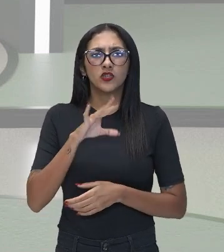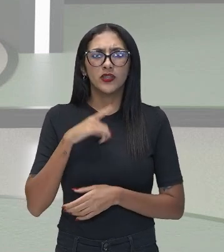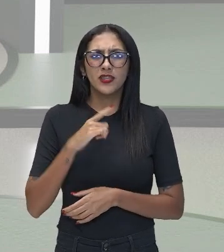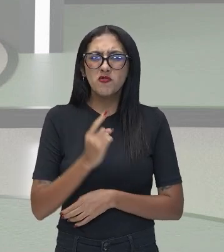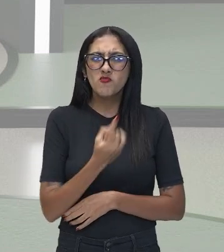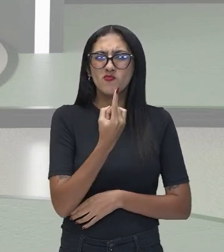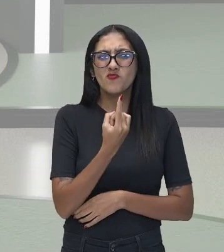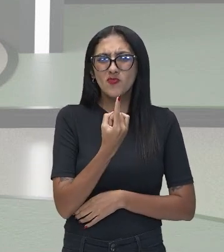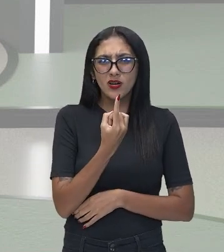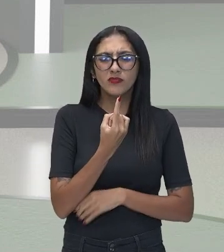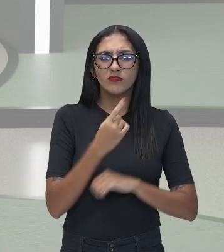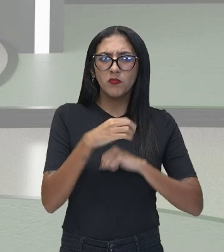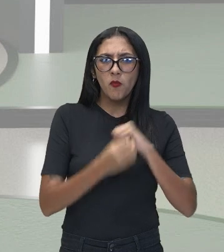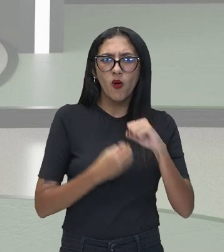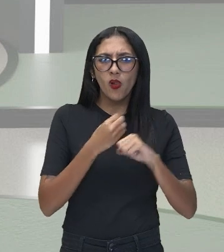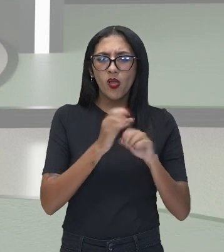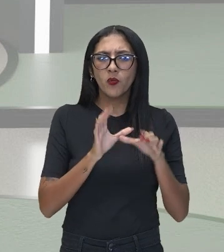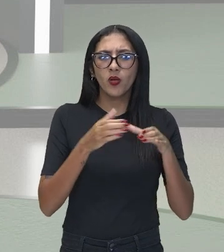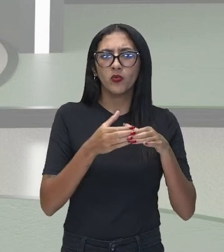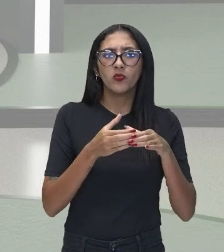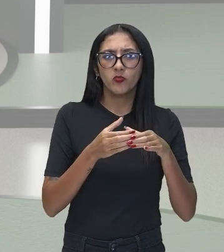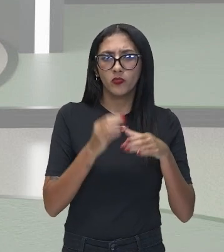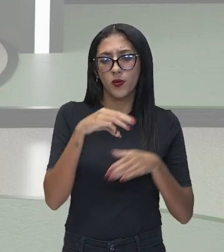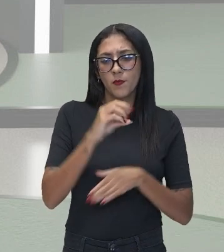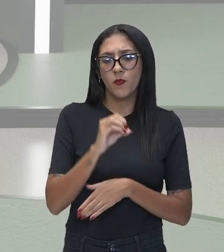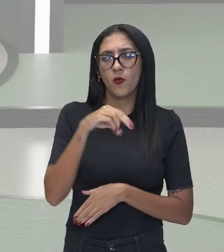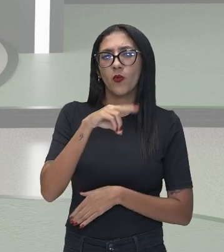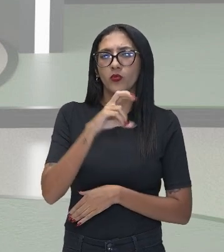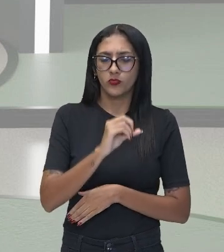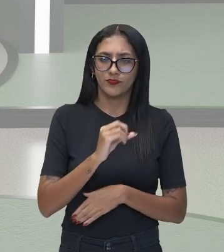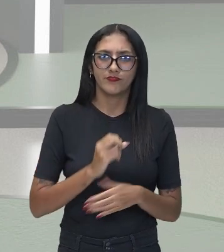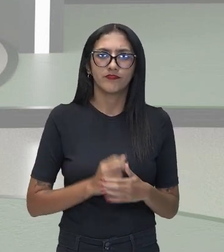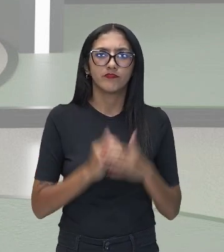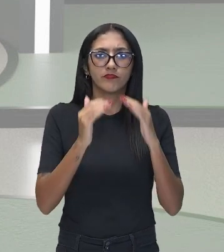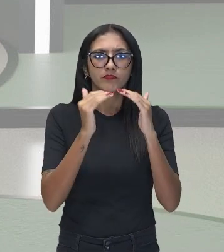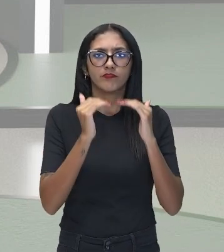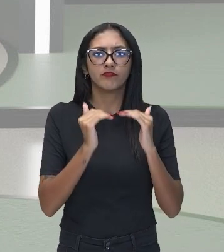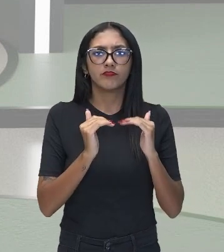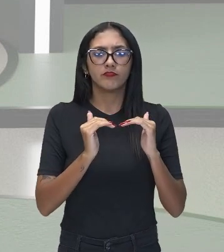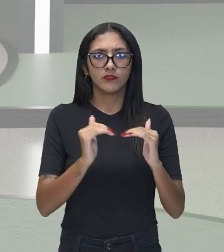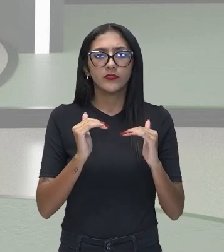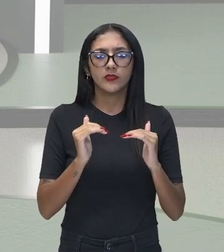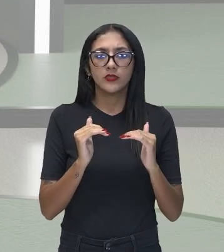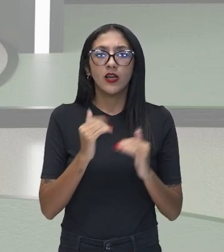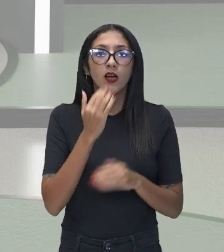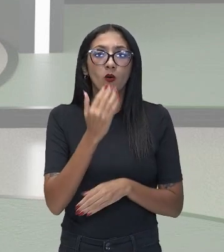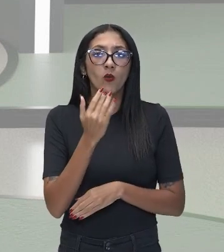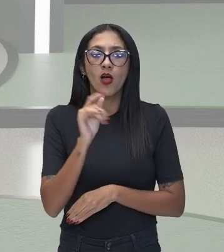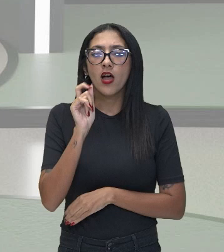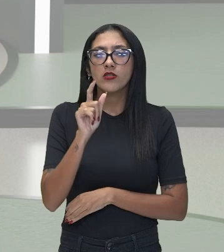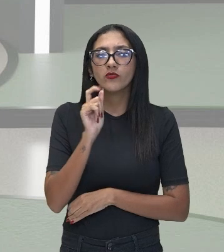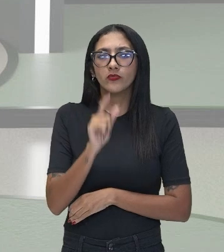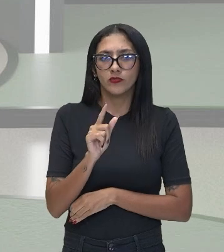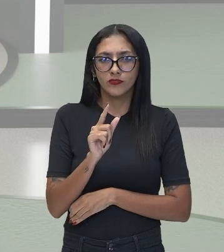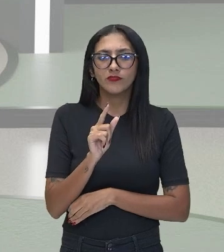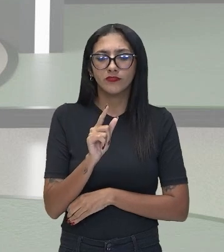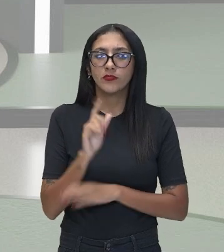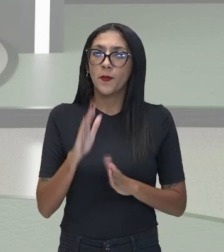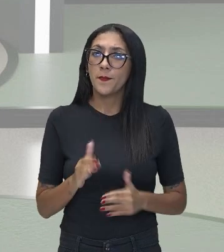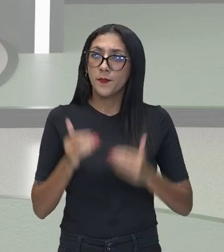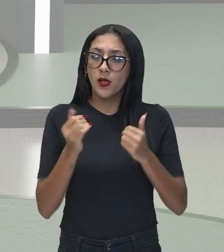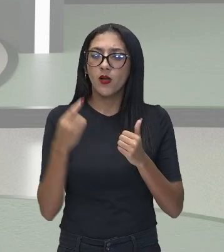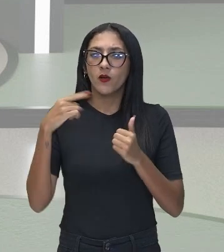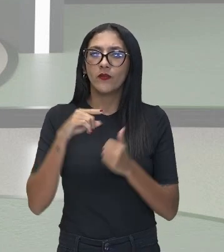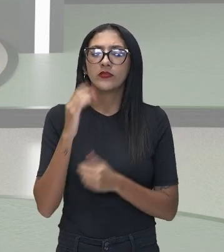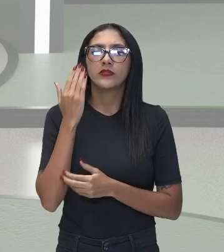monossacarídeo. Quando tem duas unidades, que aí eu trouxe essa representação aqui para vocês conseguirem visualizar melhor, para vocês